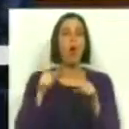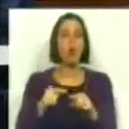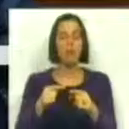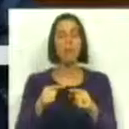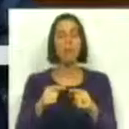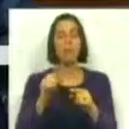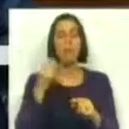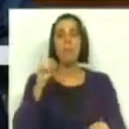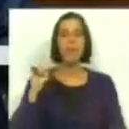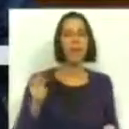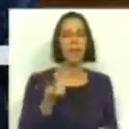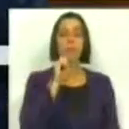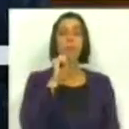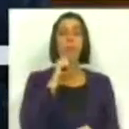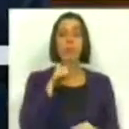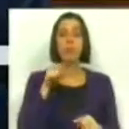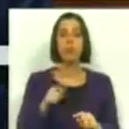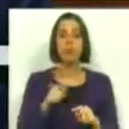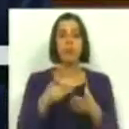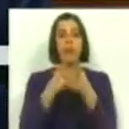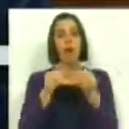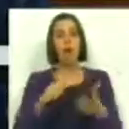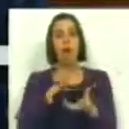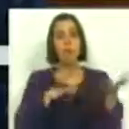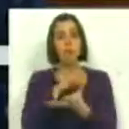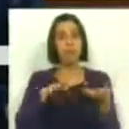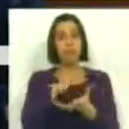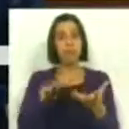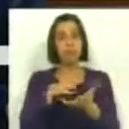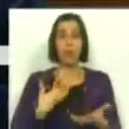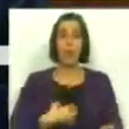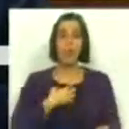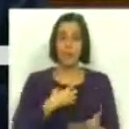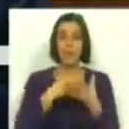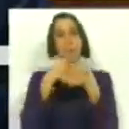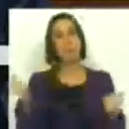e dobrar o mais rapidamente possível o cabo das tormentas que estamos a